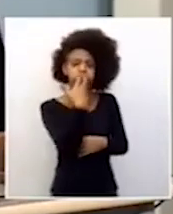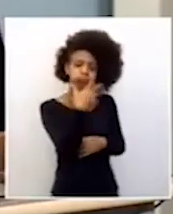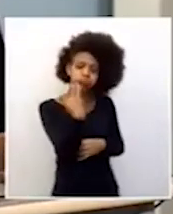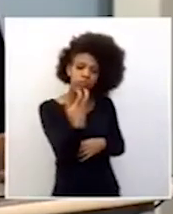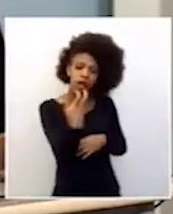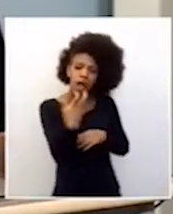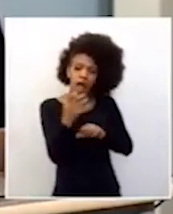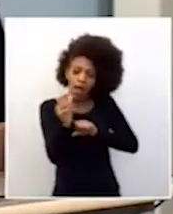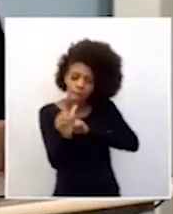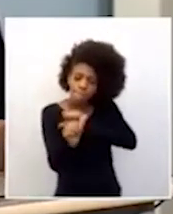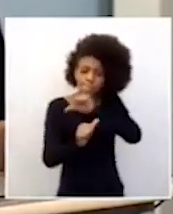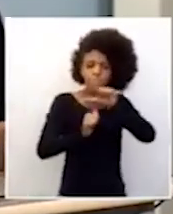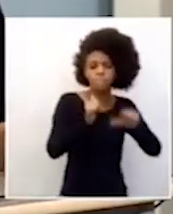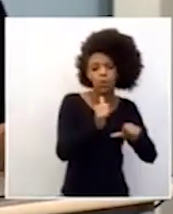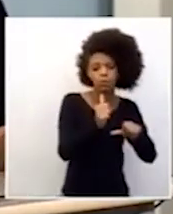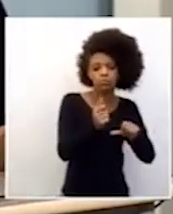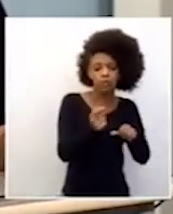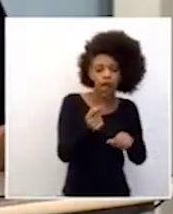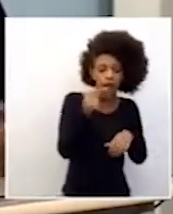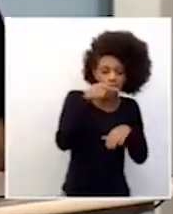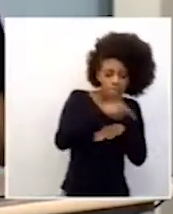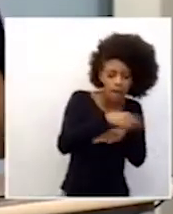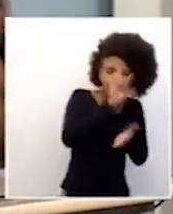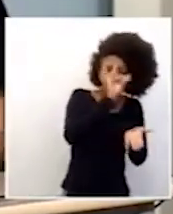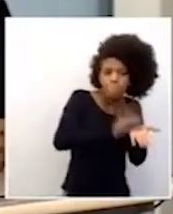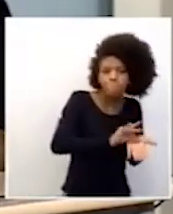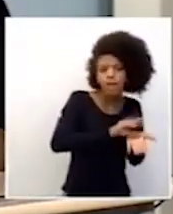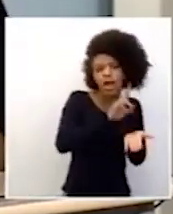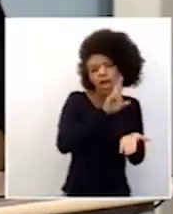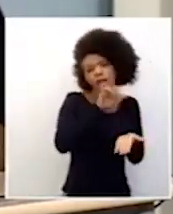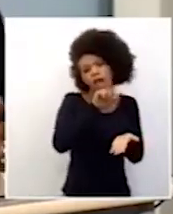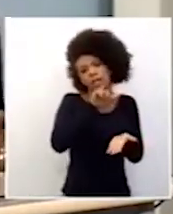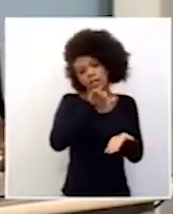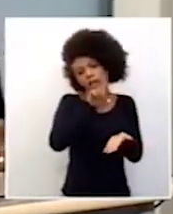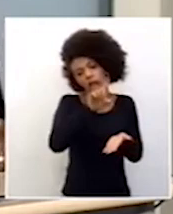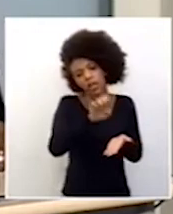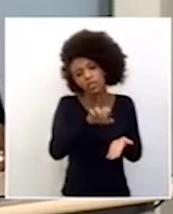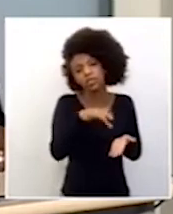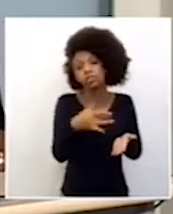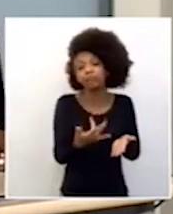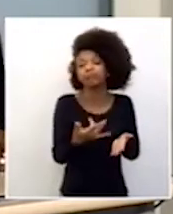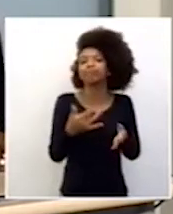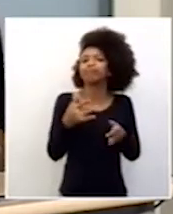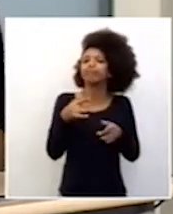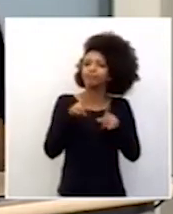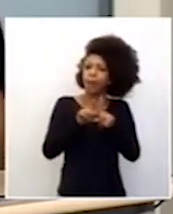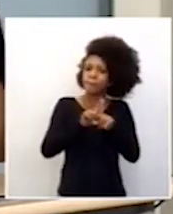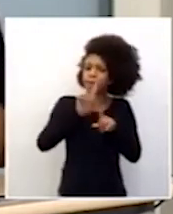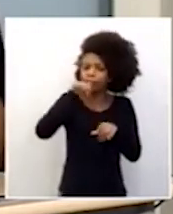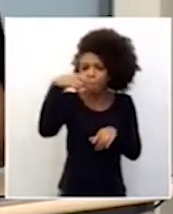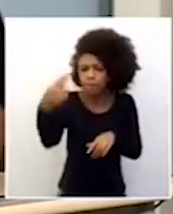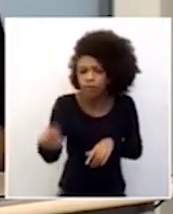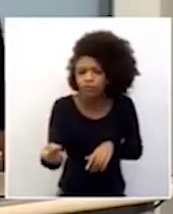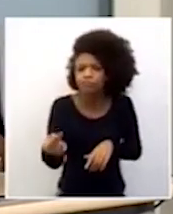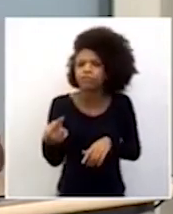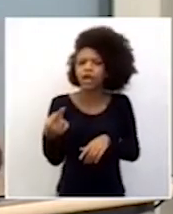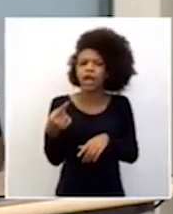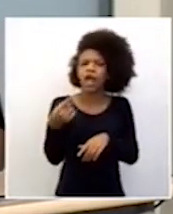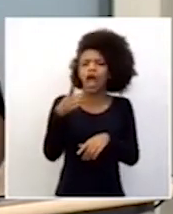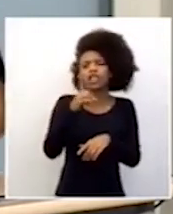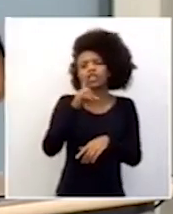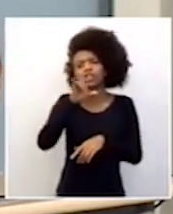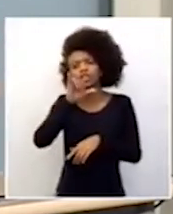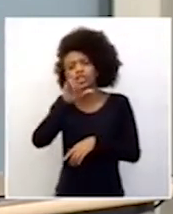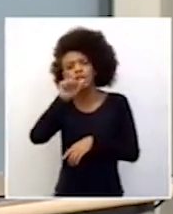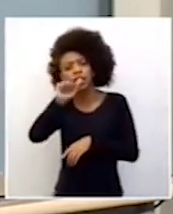ele entra no realismo, ele vai do romantismo, ele tem a parte indianista também, não só puramente romântica, mas